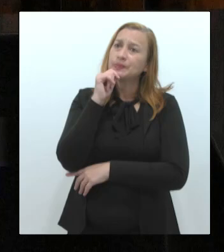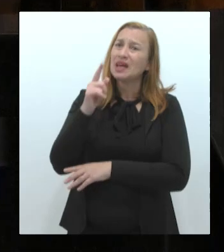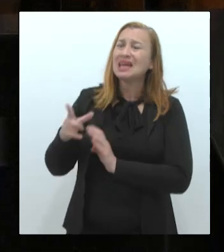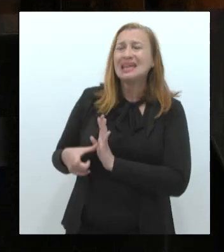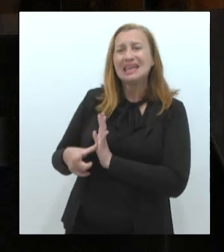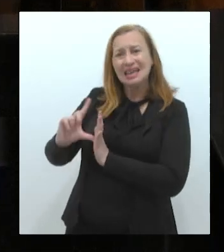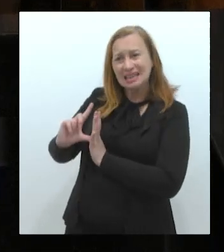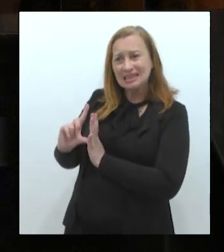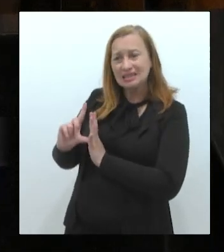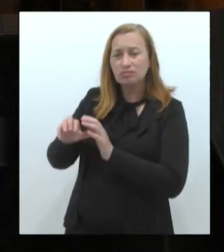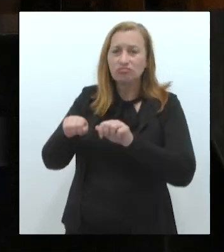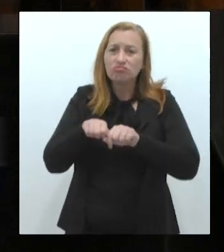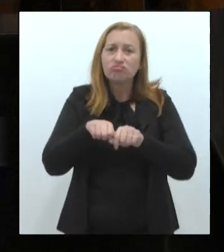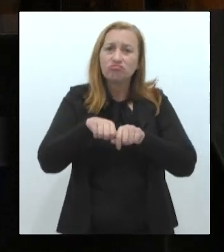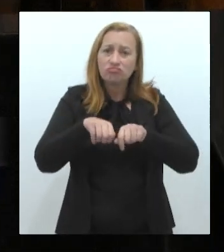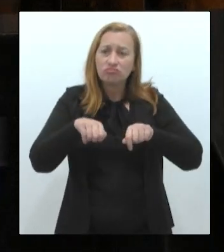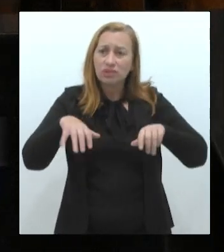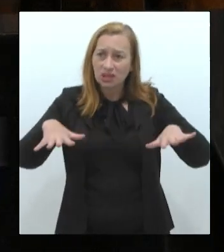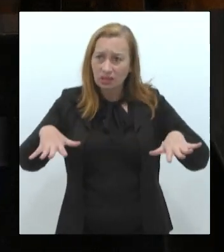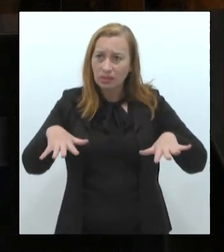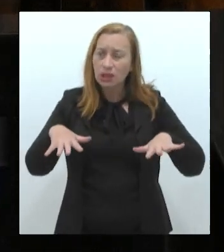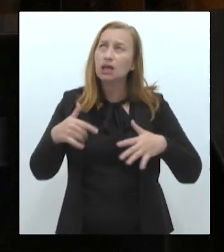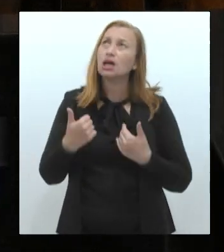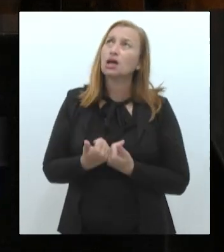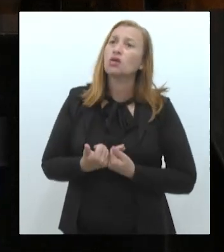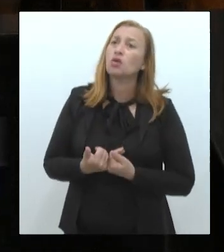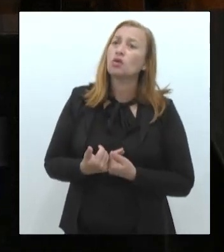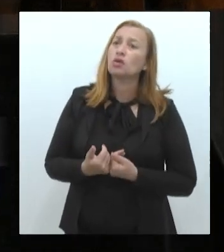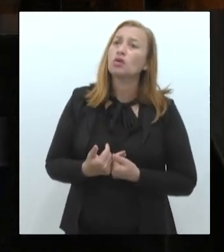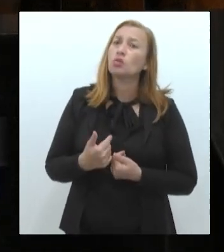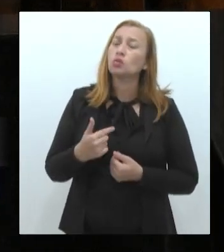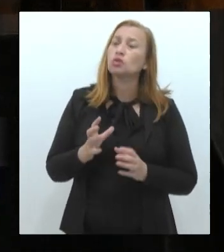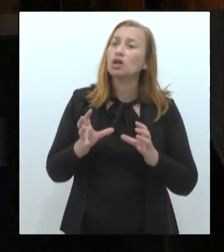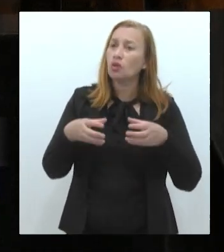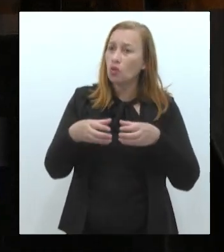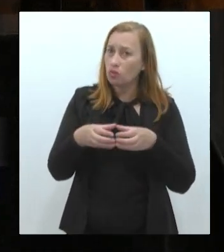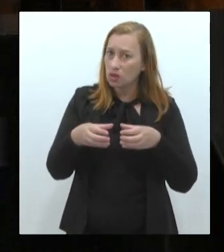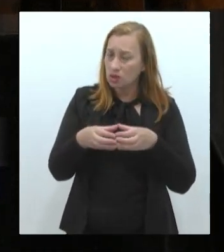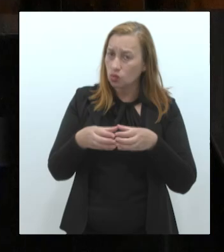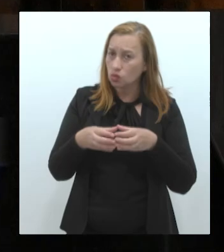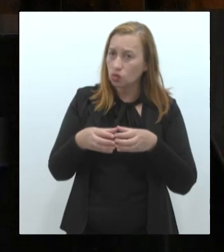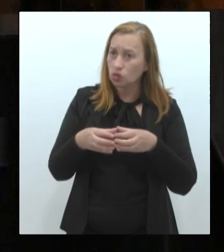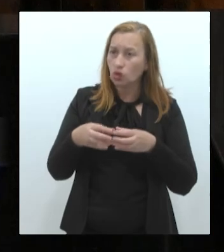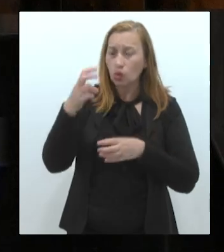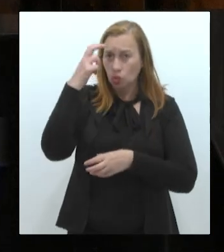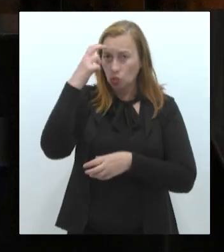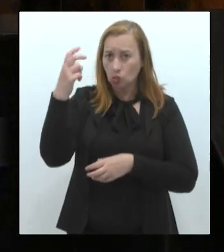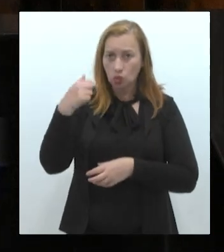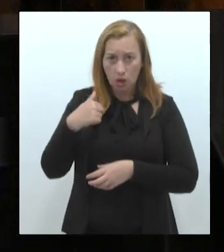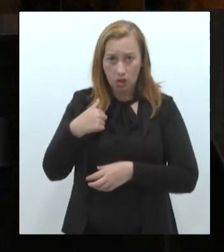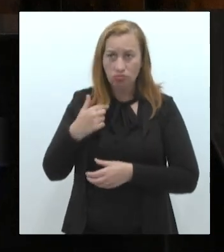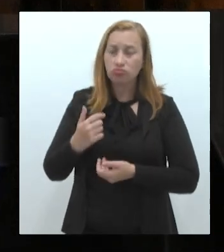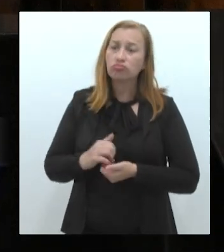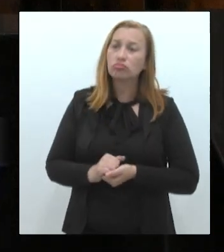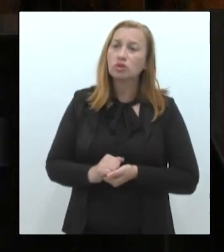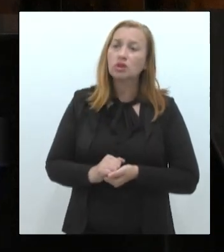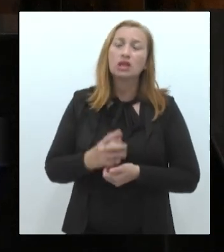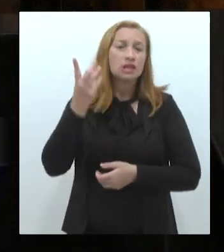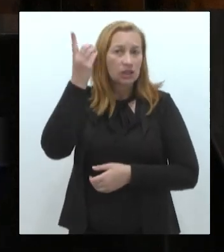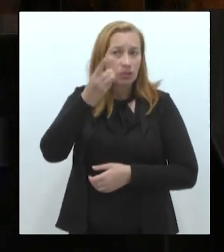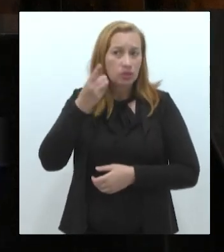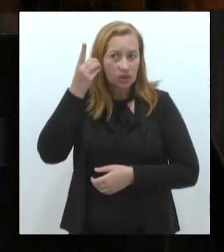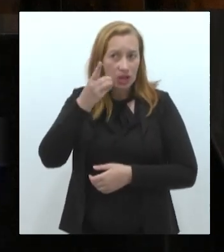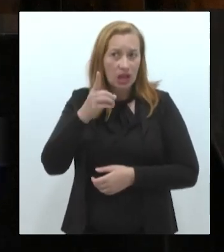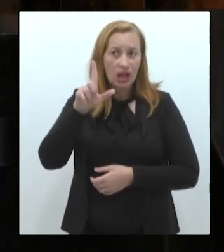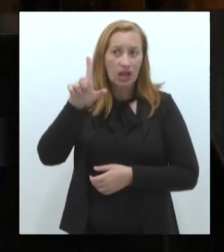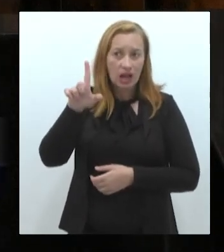da pandemia, quando eu era da Comissão de Cultura, presidida pelo deputado